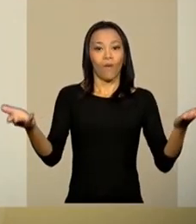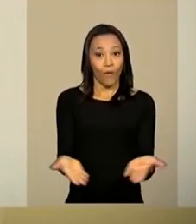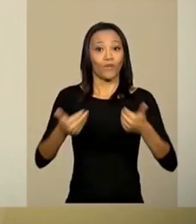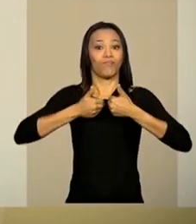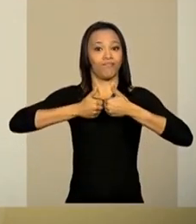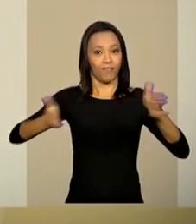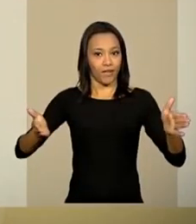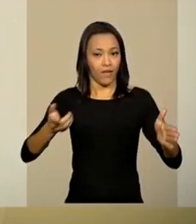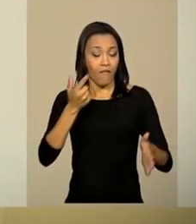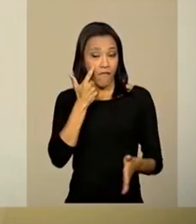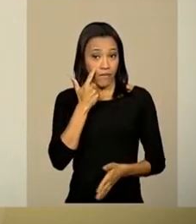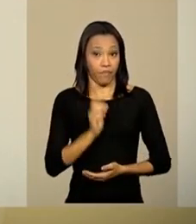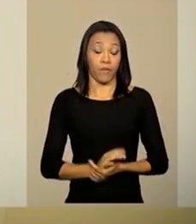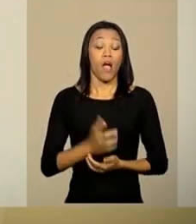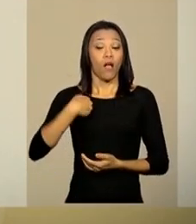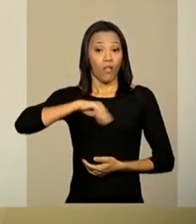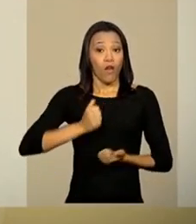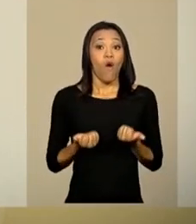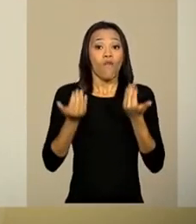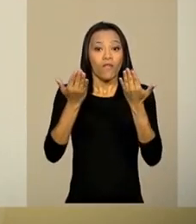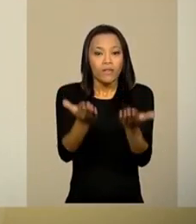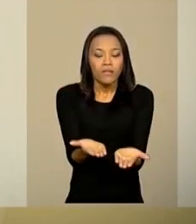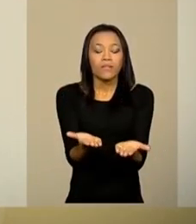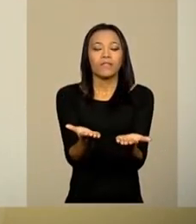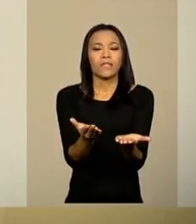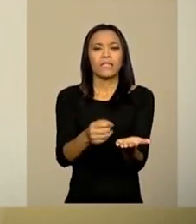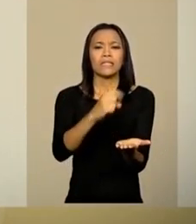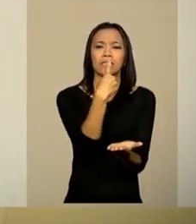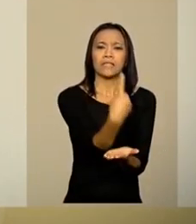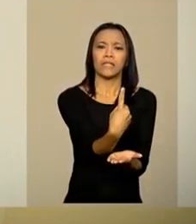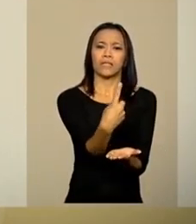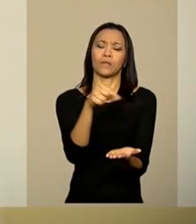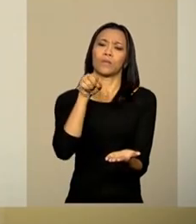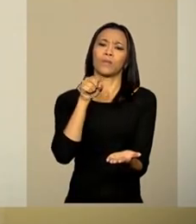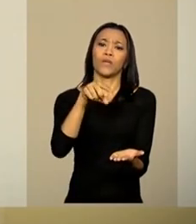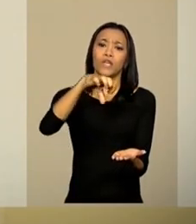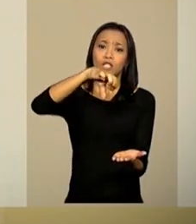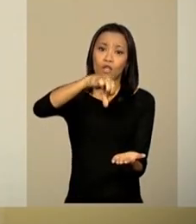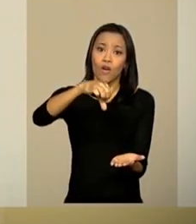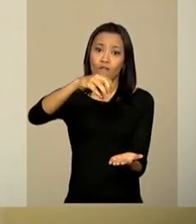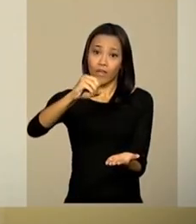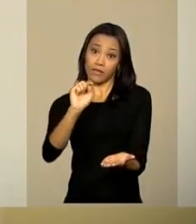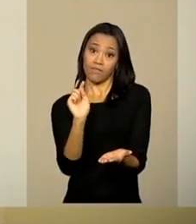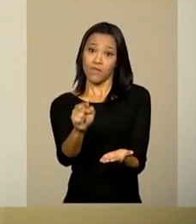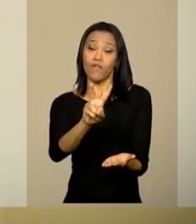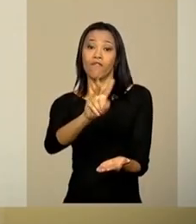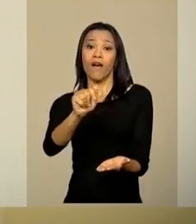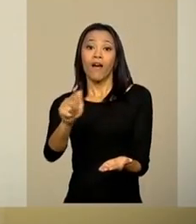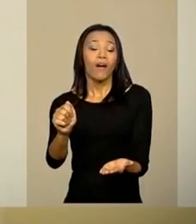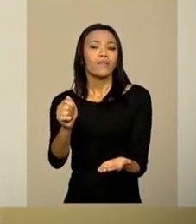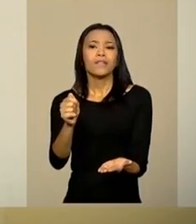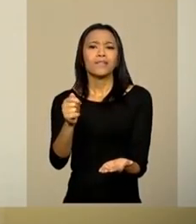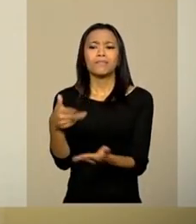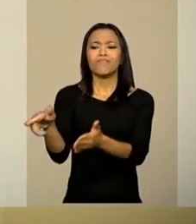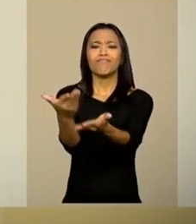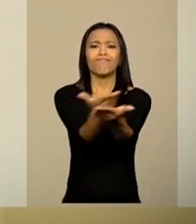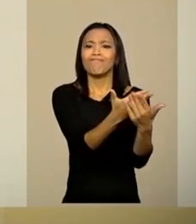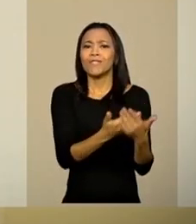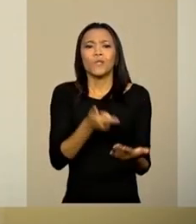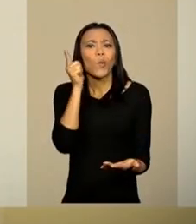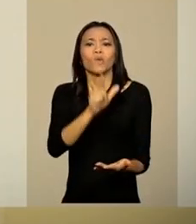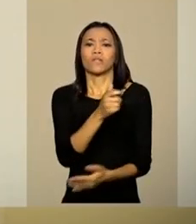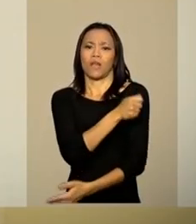hoje. Veja só, nós vamos oferecer, Max, 190.000 1 vagas para estudantes que não têm condições de pagar